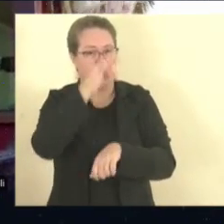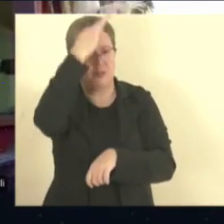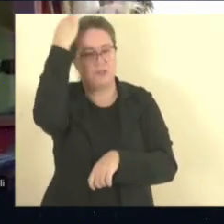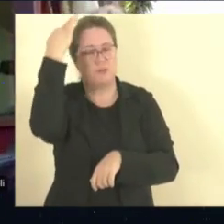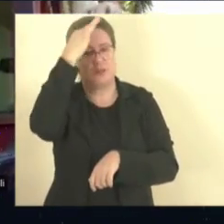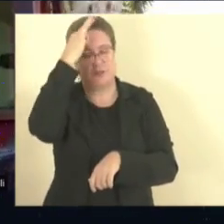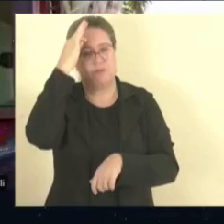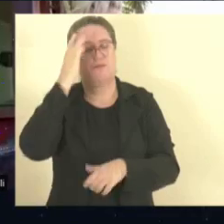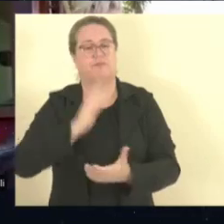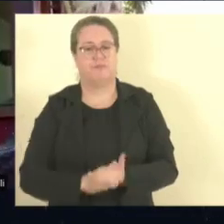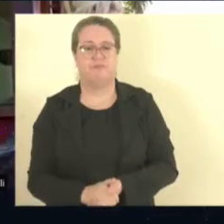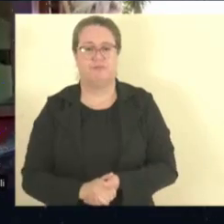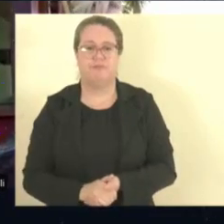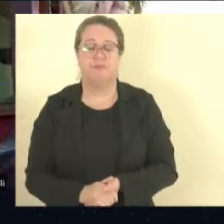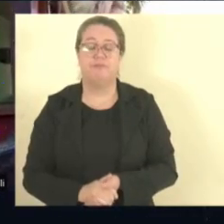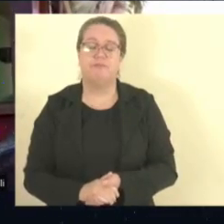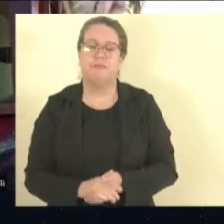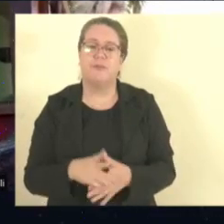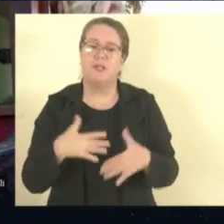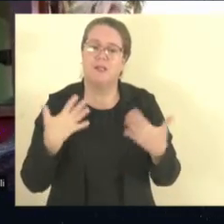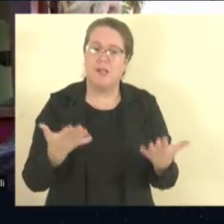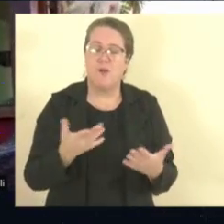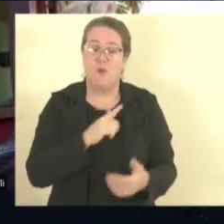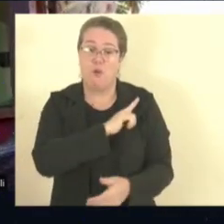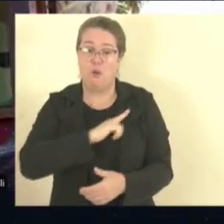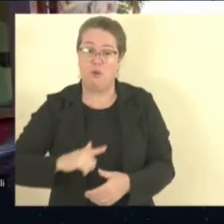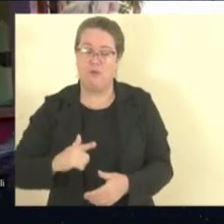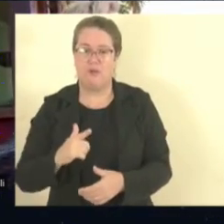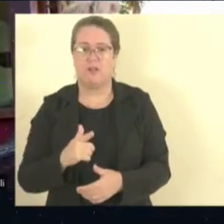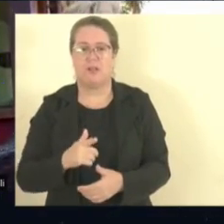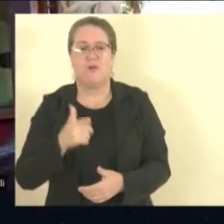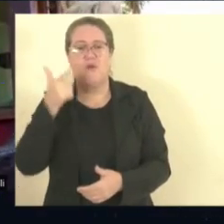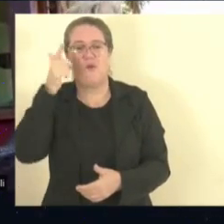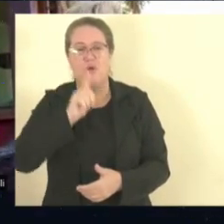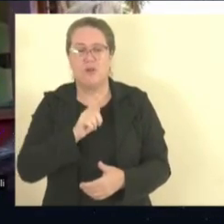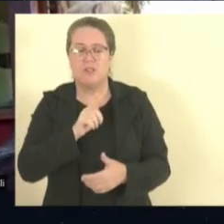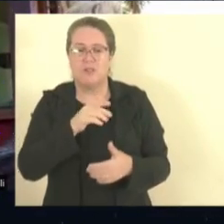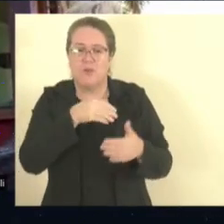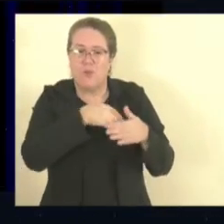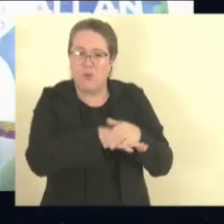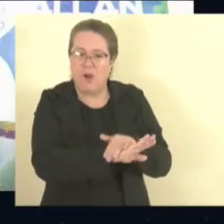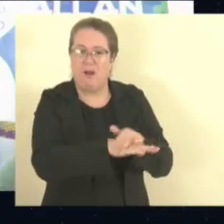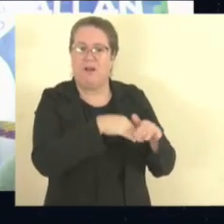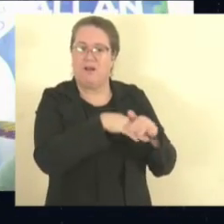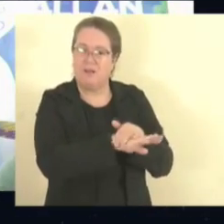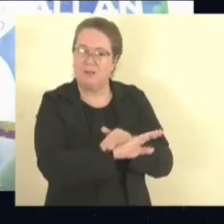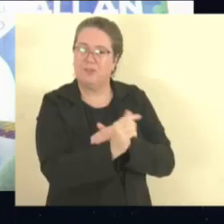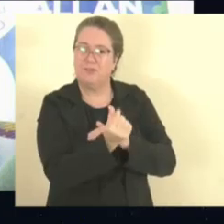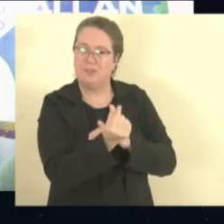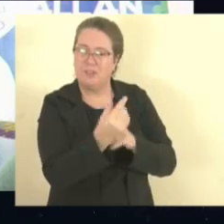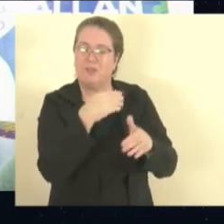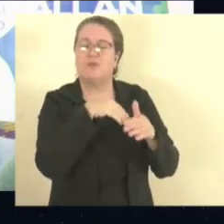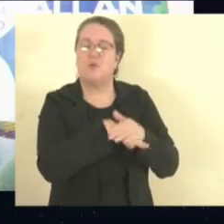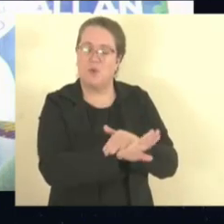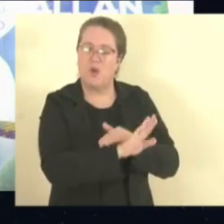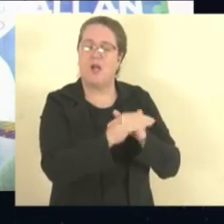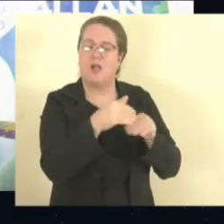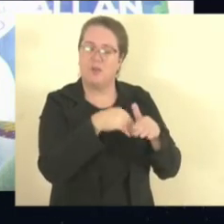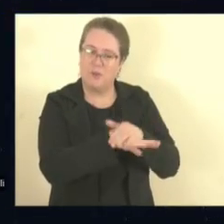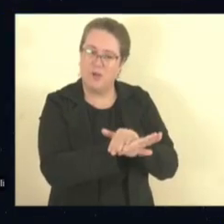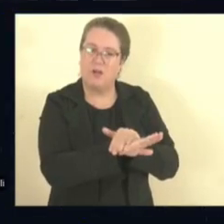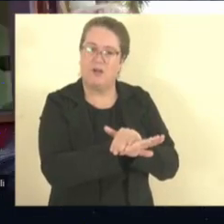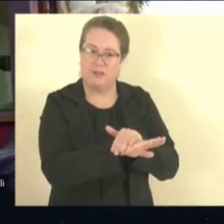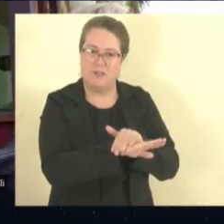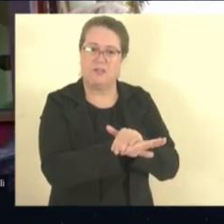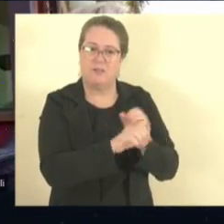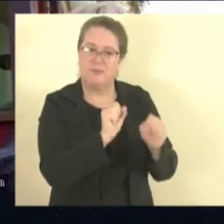ano aumenta a sua poupança e nós com isso temos um Estado que vem ano após ano, como o deputado Mazin